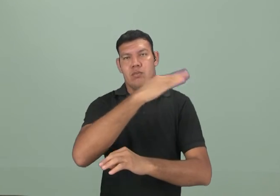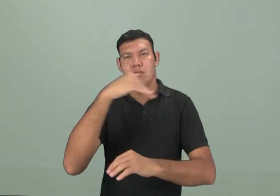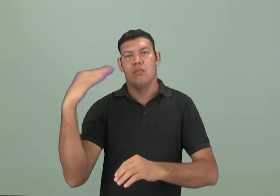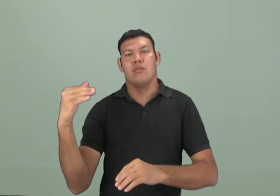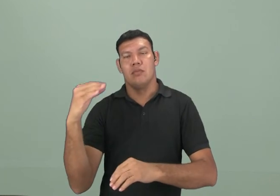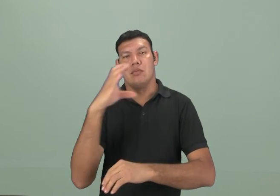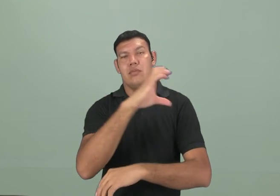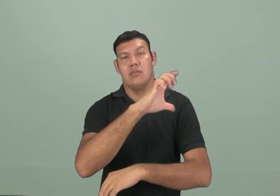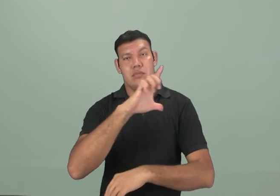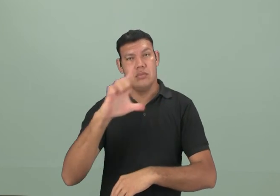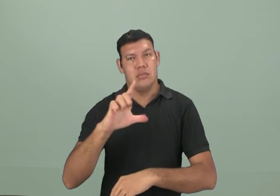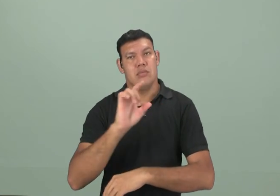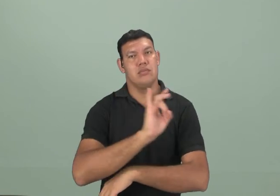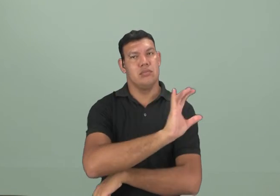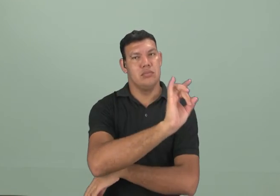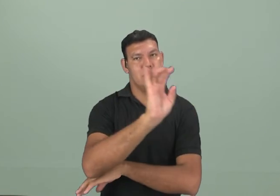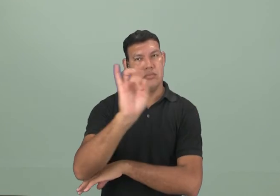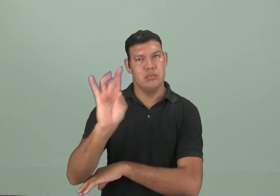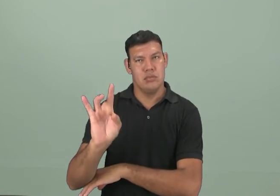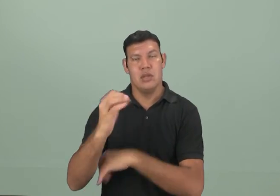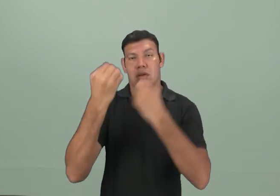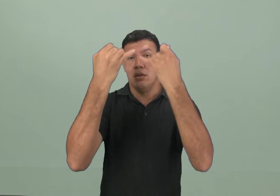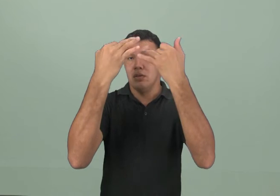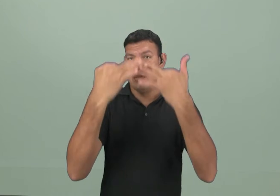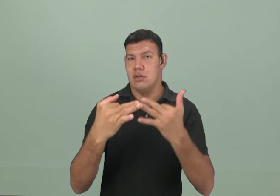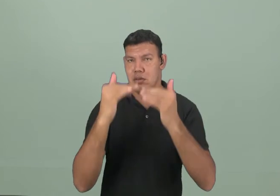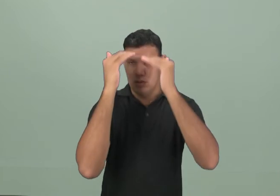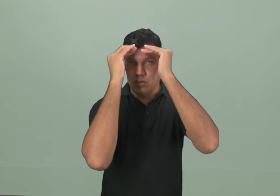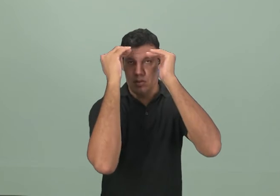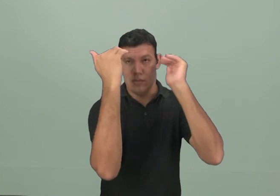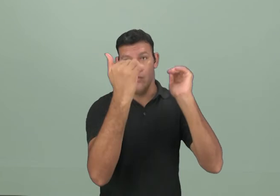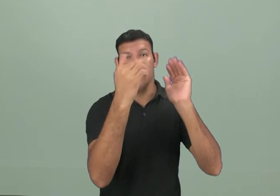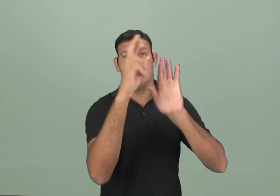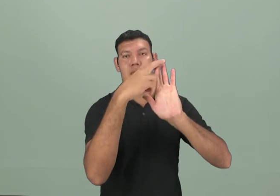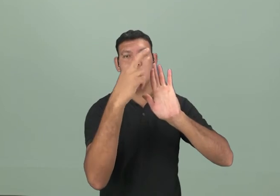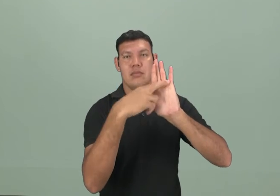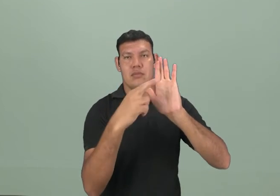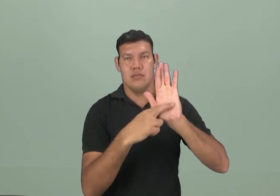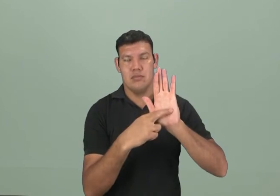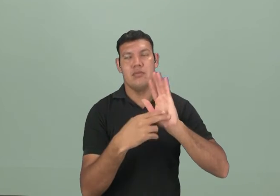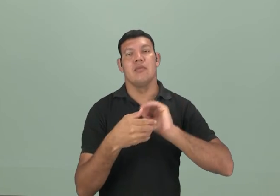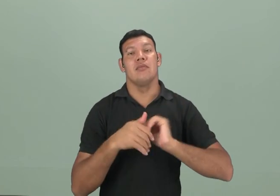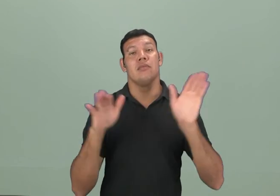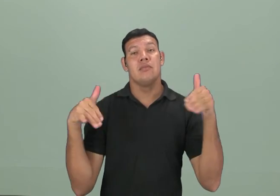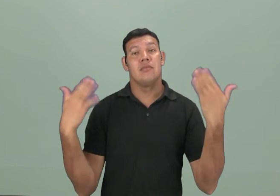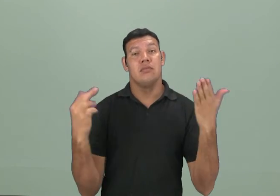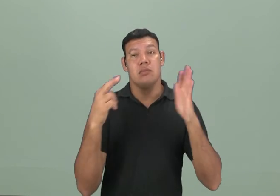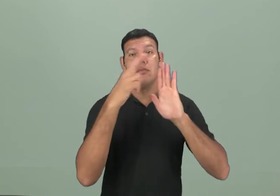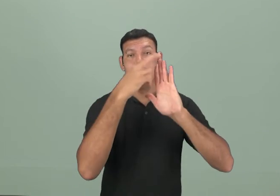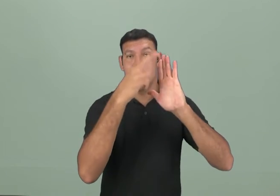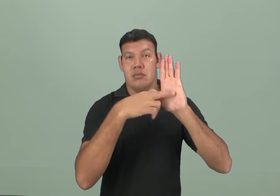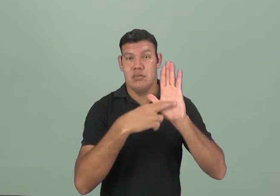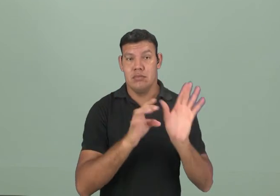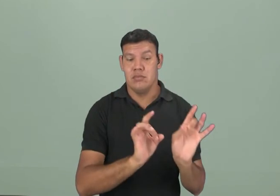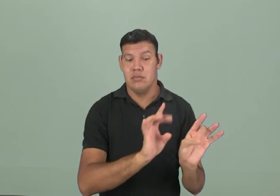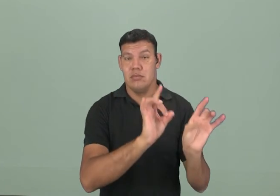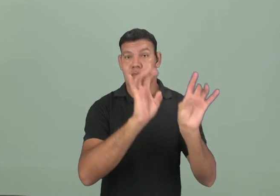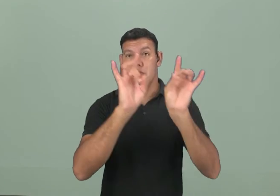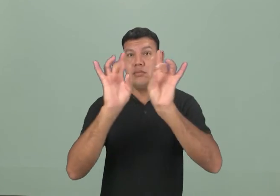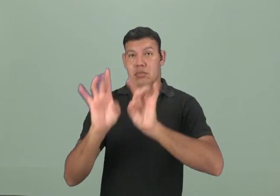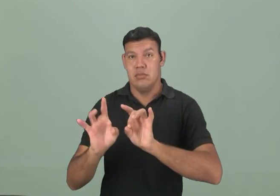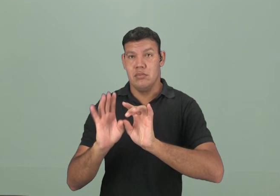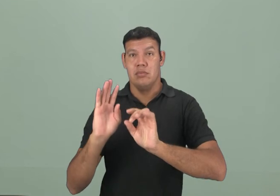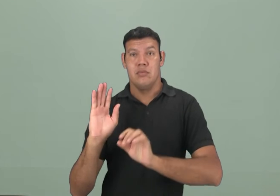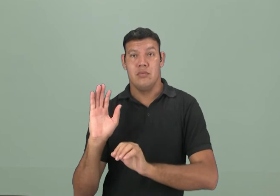divisão das classificações dela e explicar que elas obedecem a algumas leis. Que nesse caso, as leis que eu estou especificando aqui são